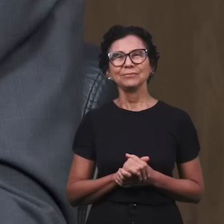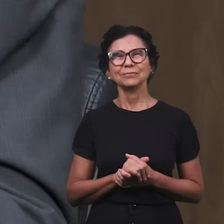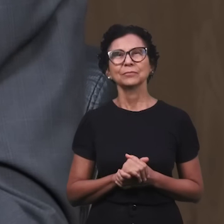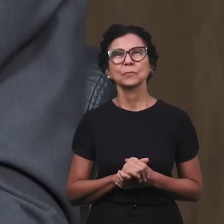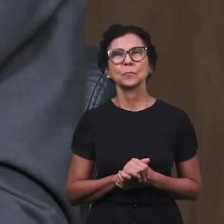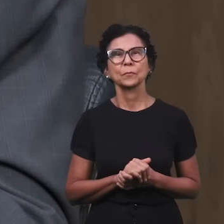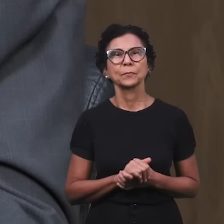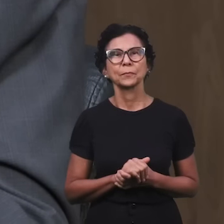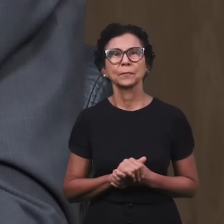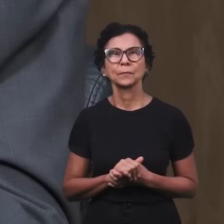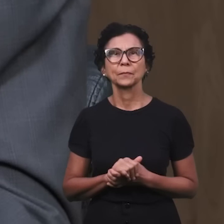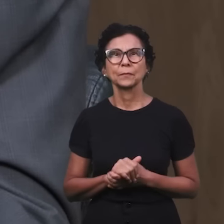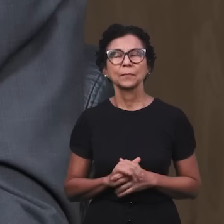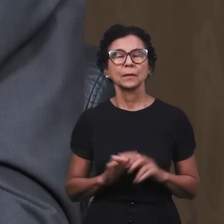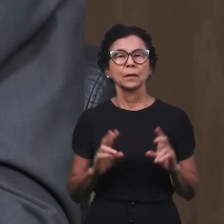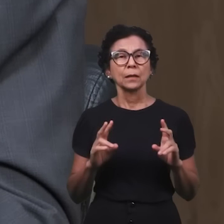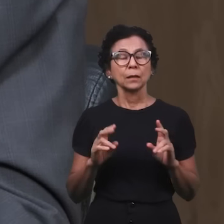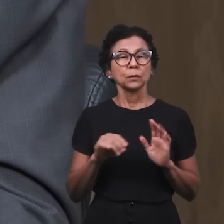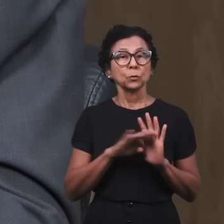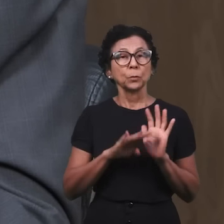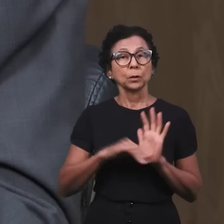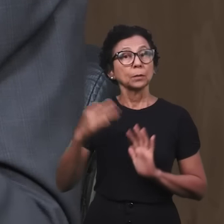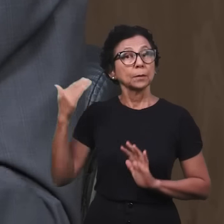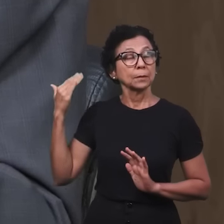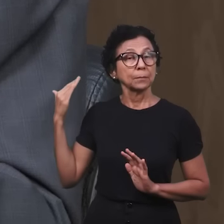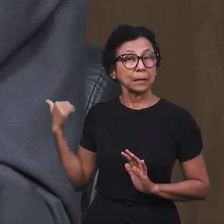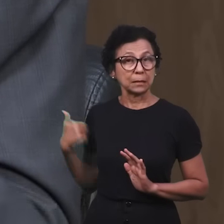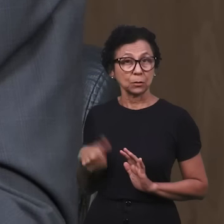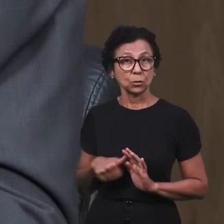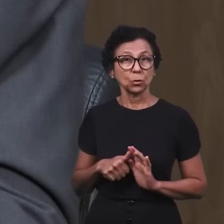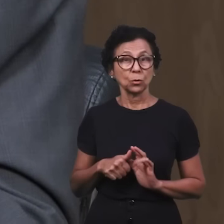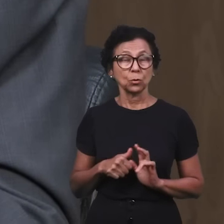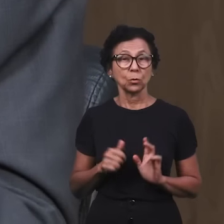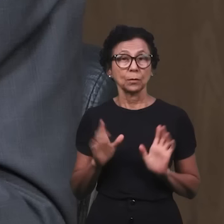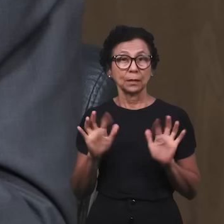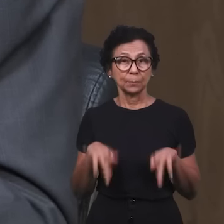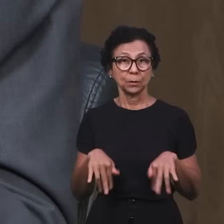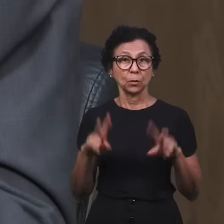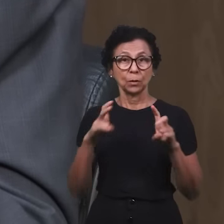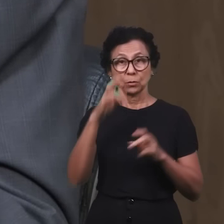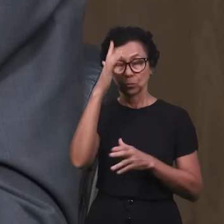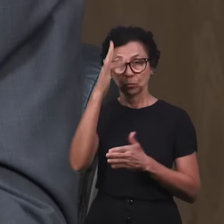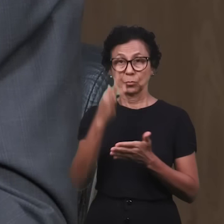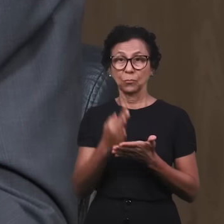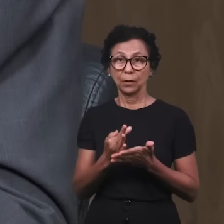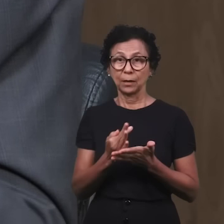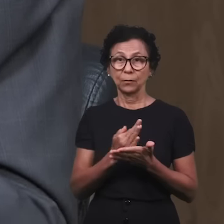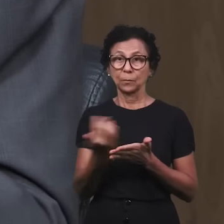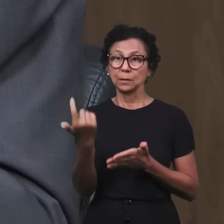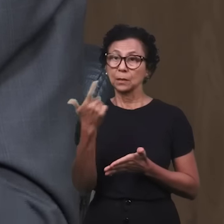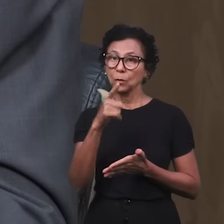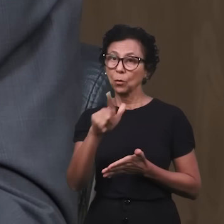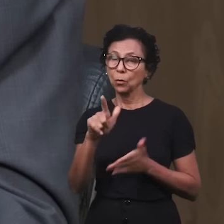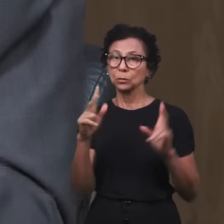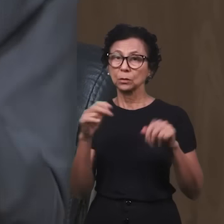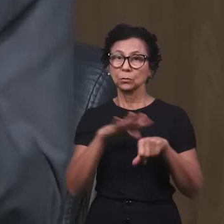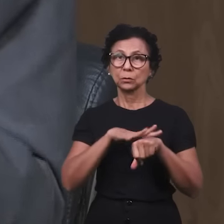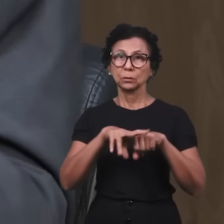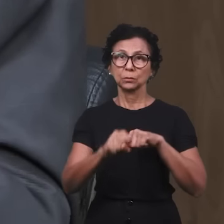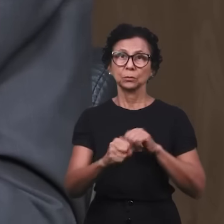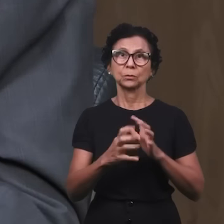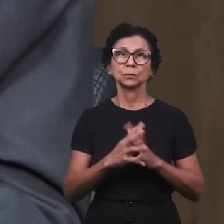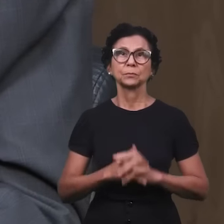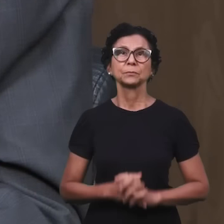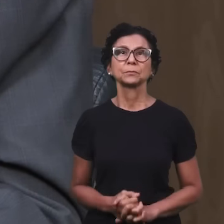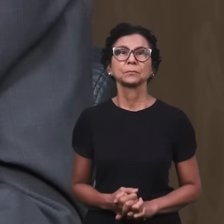vamos continuar o nosso assunto do programa passado, terminando o assunto de fé para entrar no outro assunto, curas, mas logo